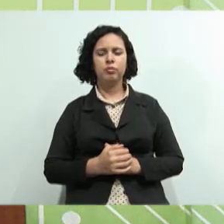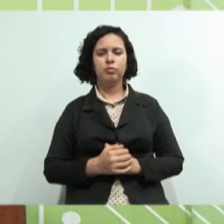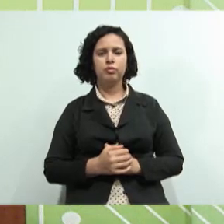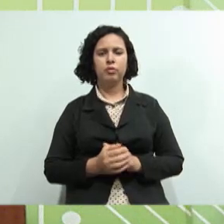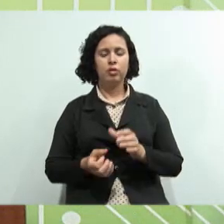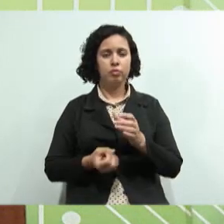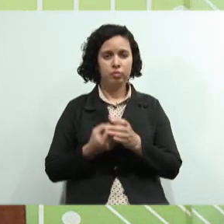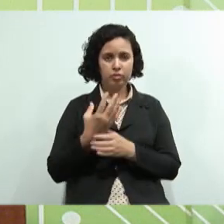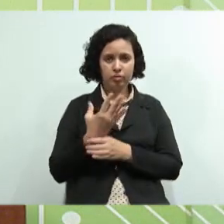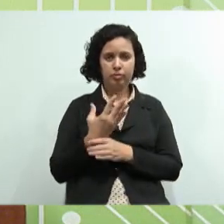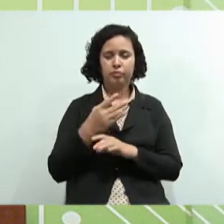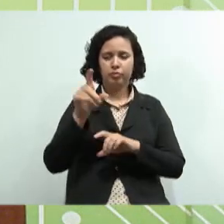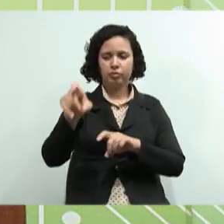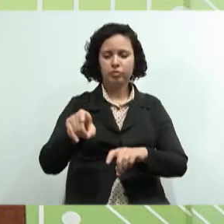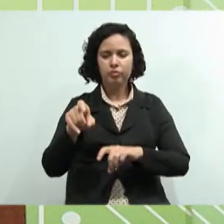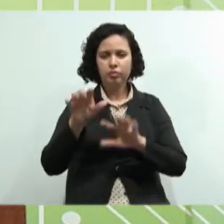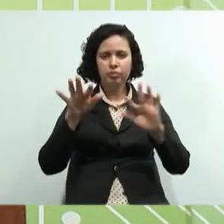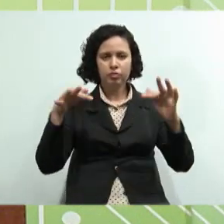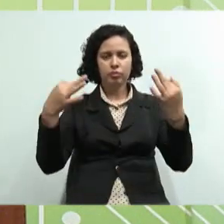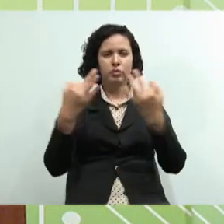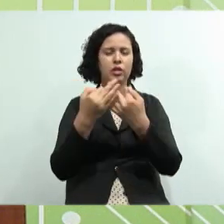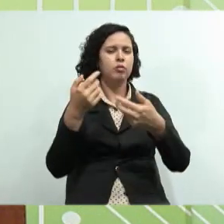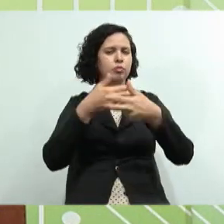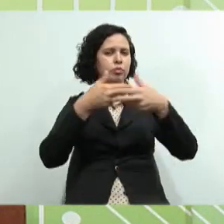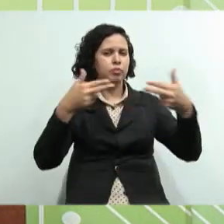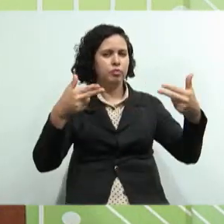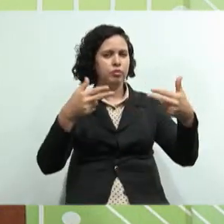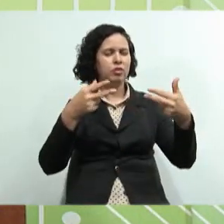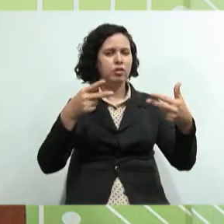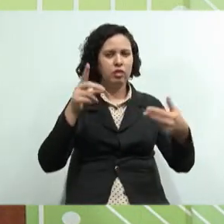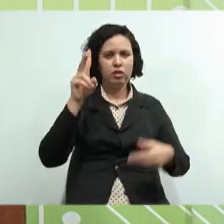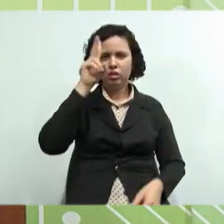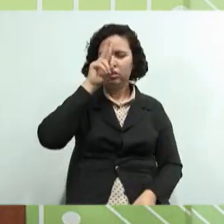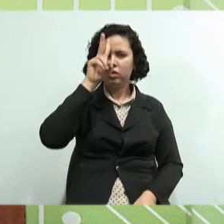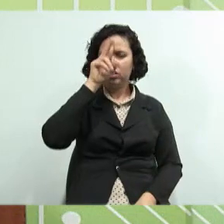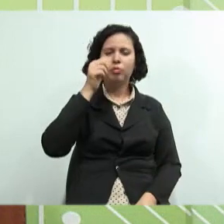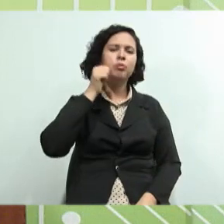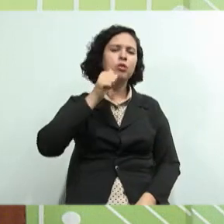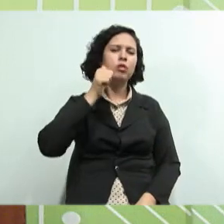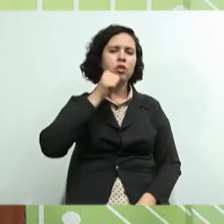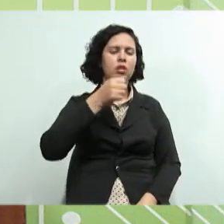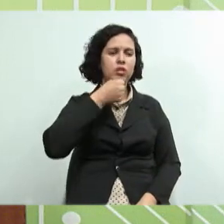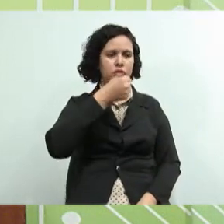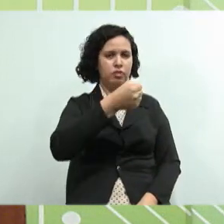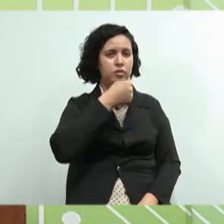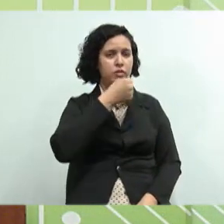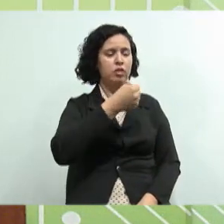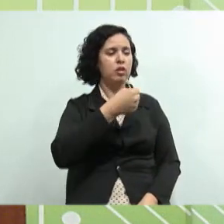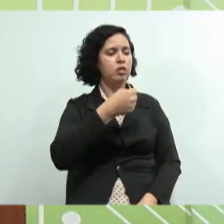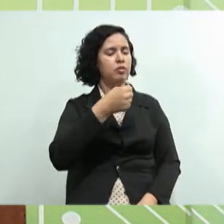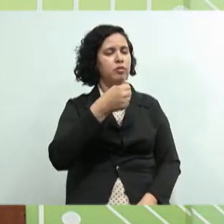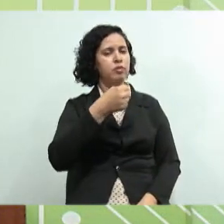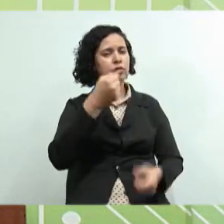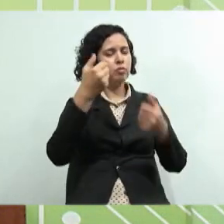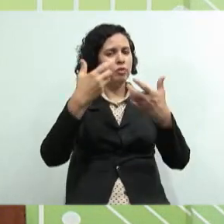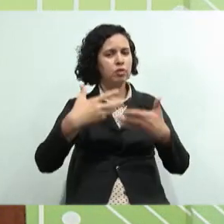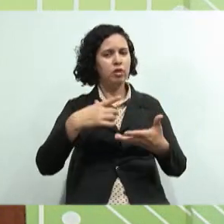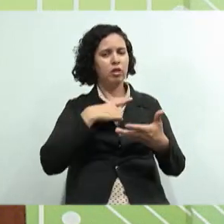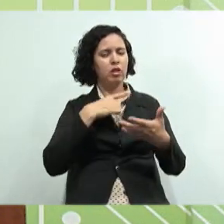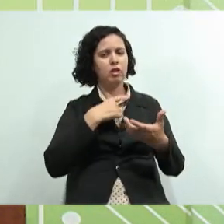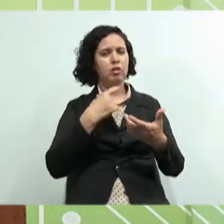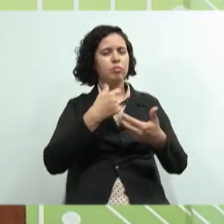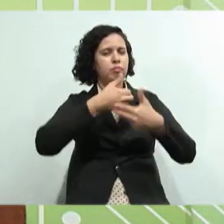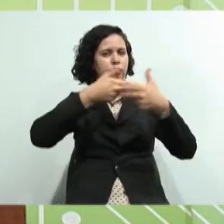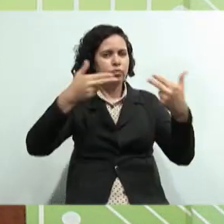ela é muito variada. Aquela pessoa que foi entrevistada falou para a gente produz aqui várias hortaliças, cheiro